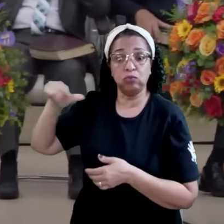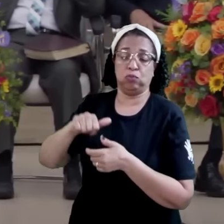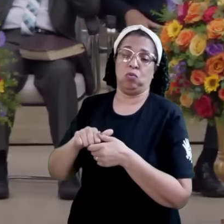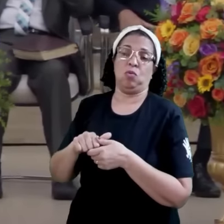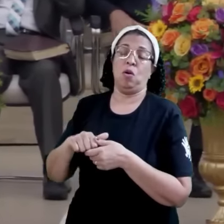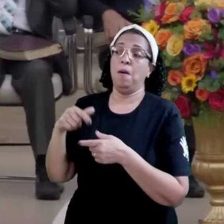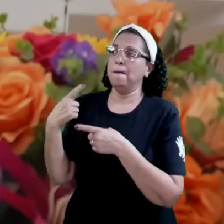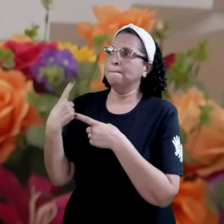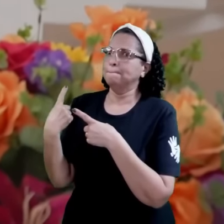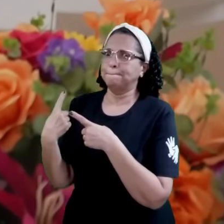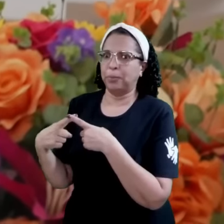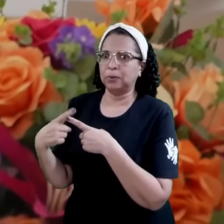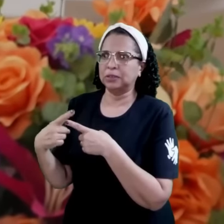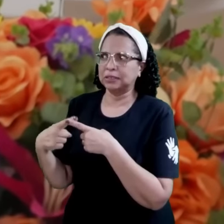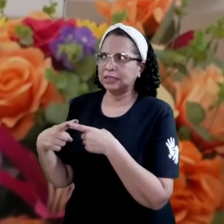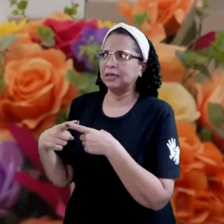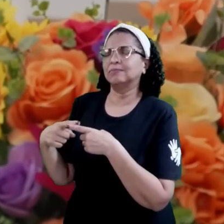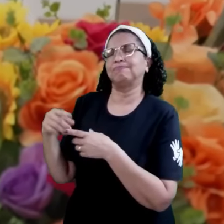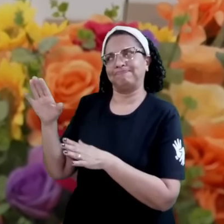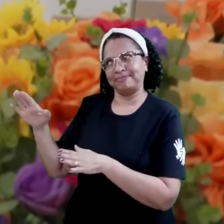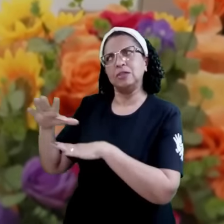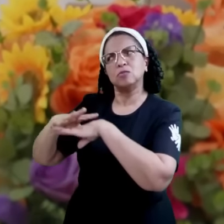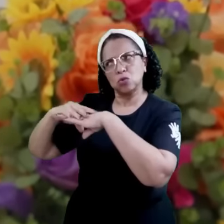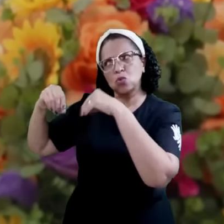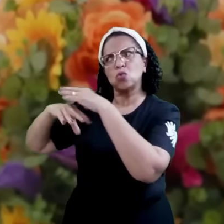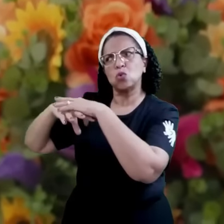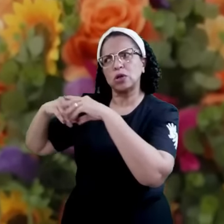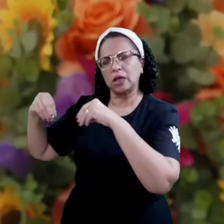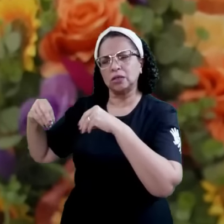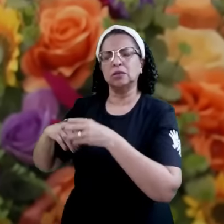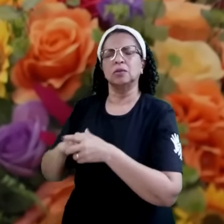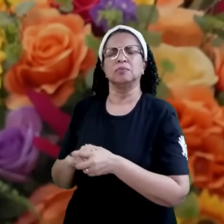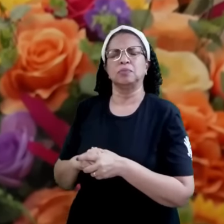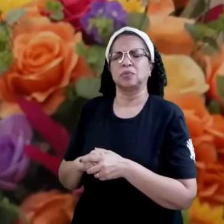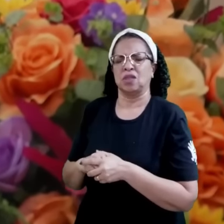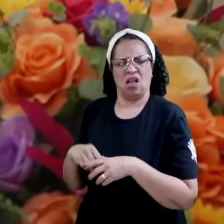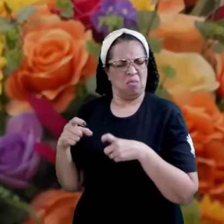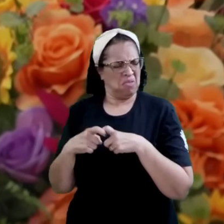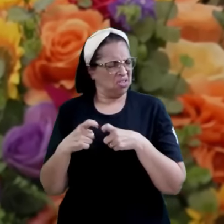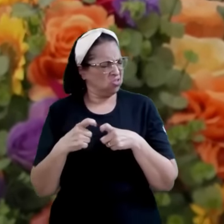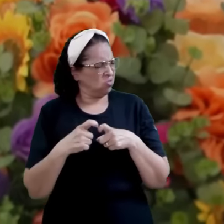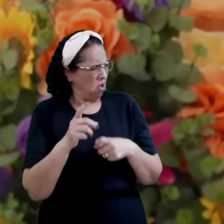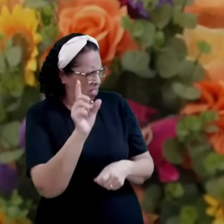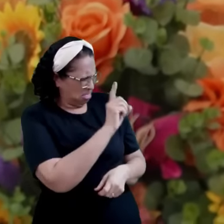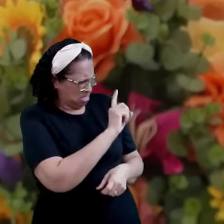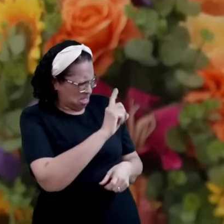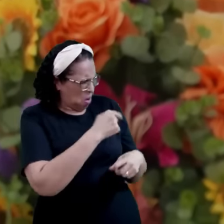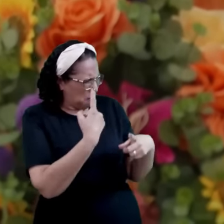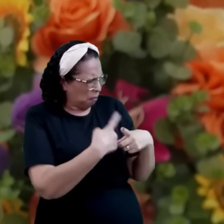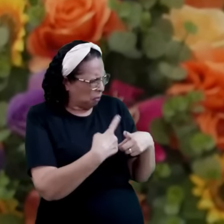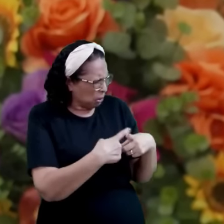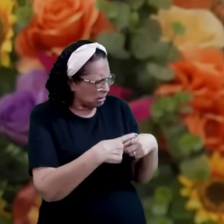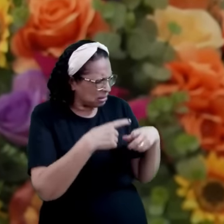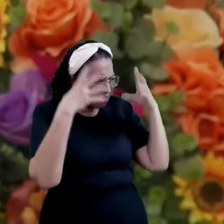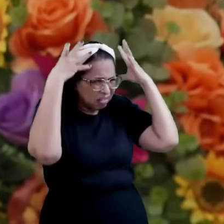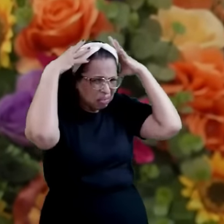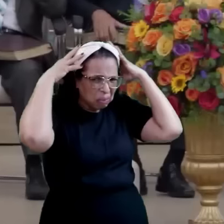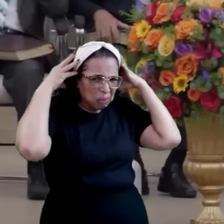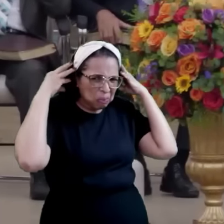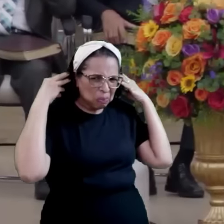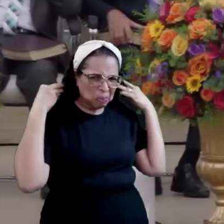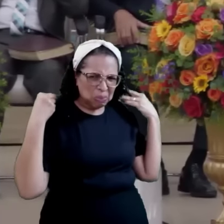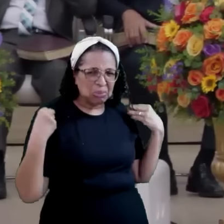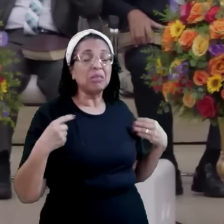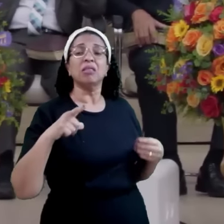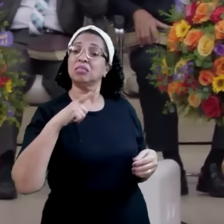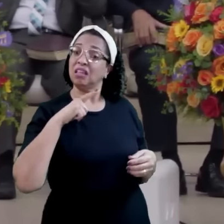não caiu um fio de cabelo da cabeça aonde ela tiver pelo no corpo e cabelo na cabeça vai cair e ninguém tá prometendo cura pelo